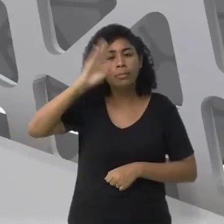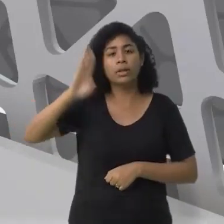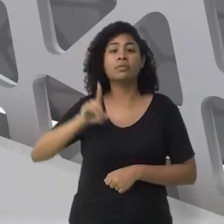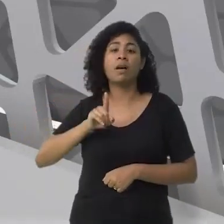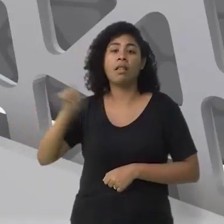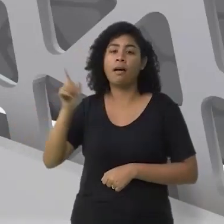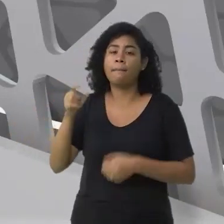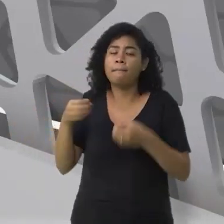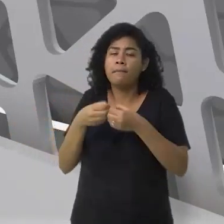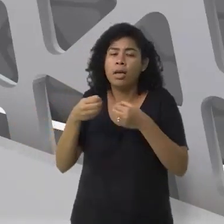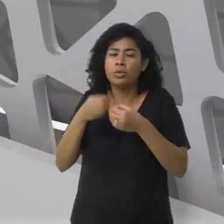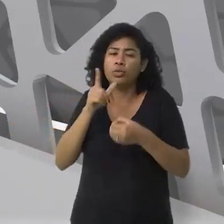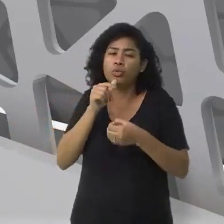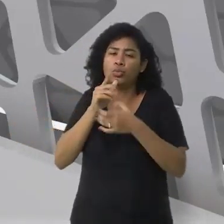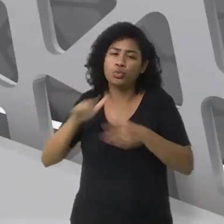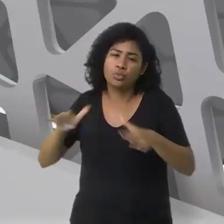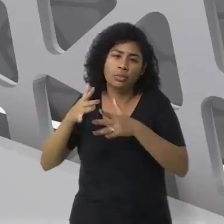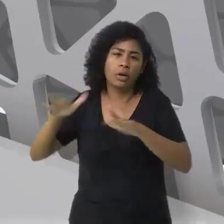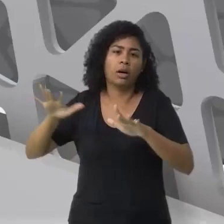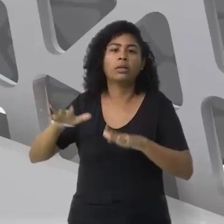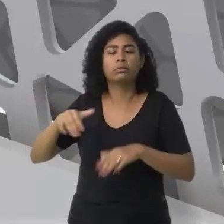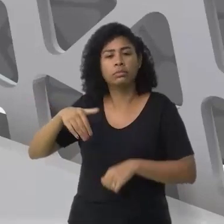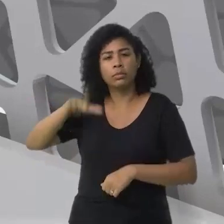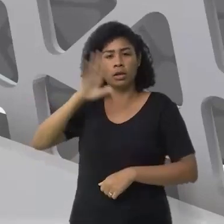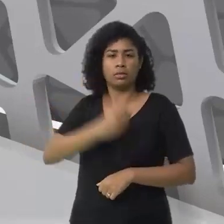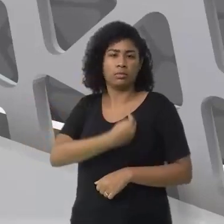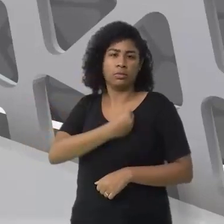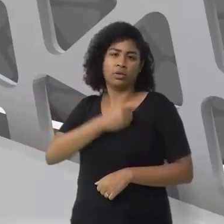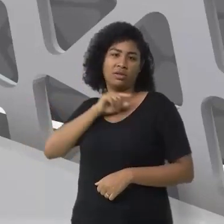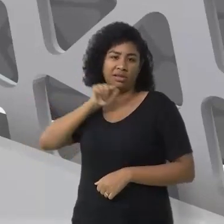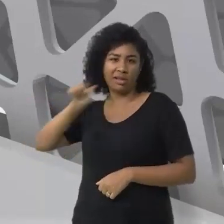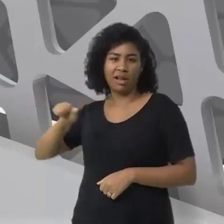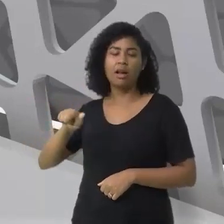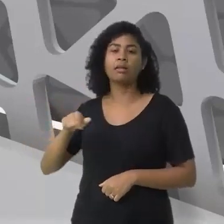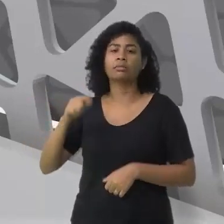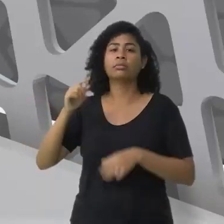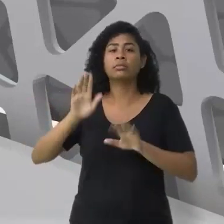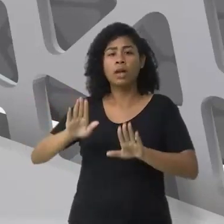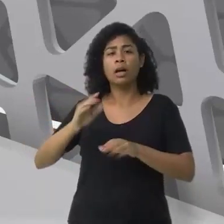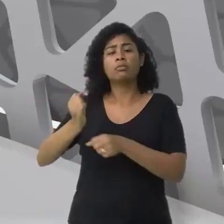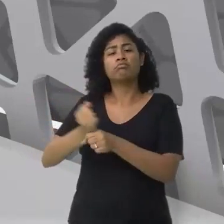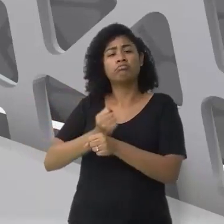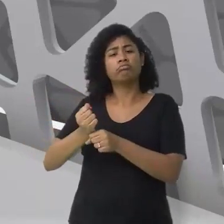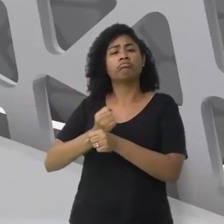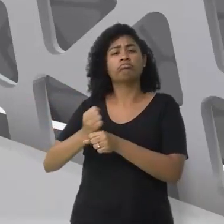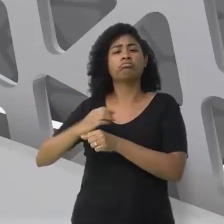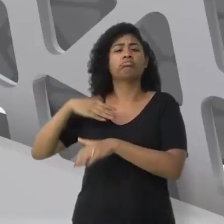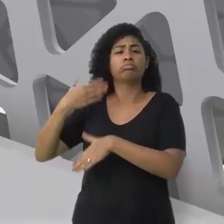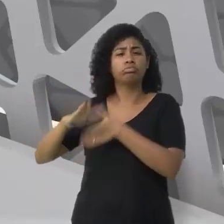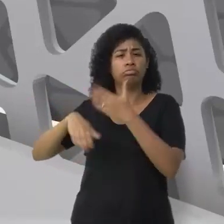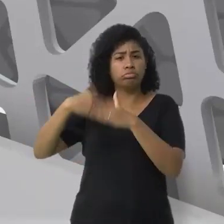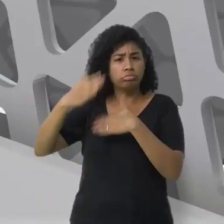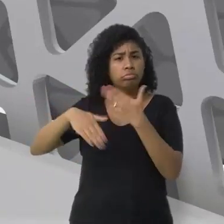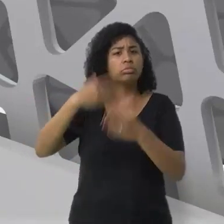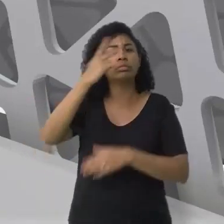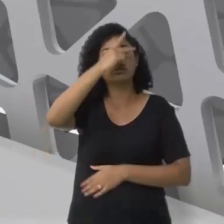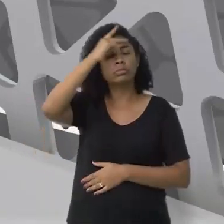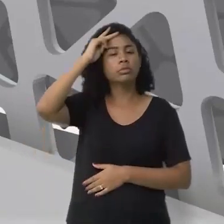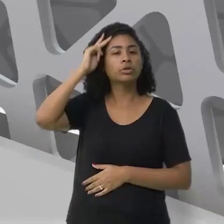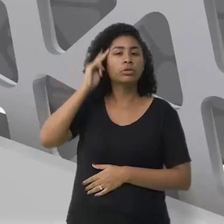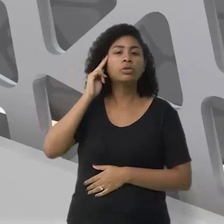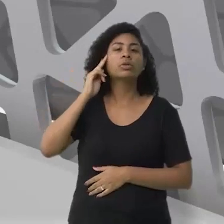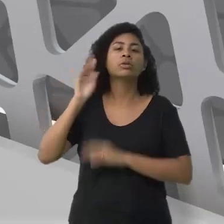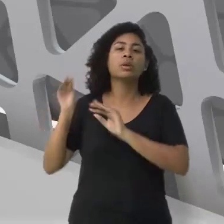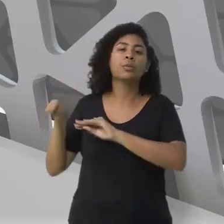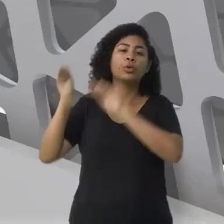somente com o passar dos anos, né, que as pessoas elas começaram a habitar o interior do